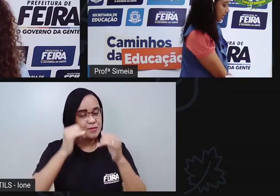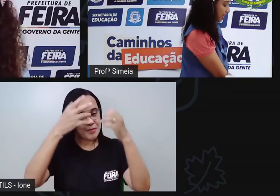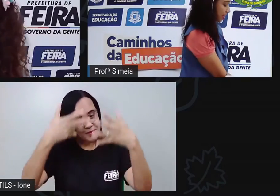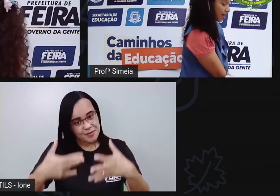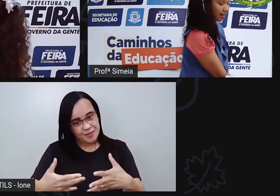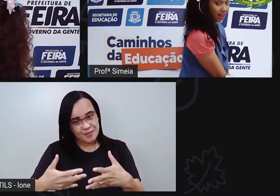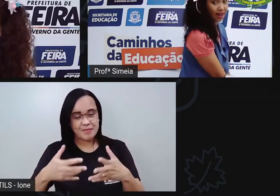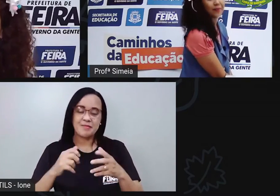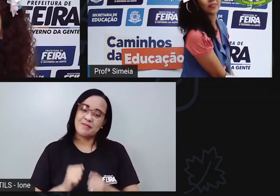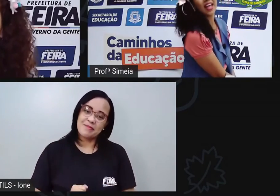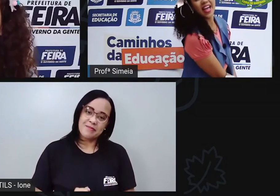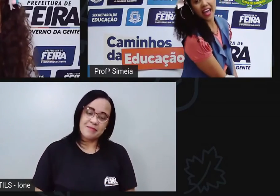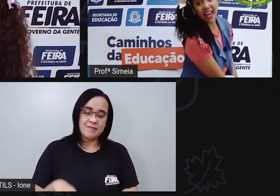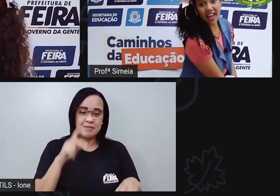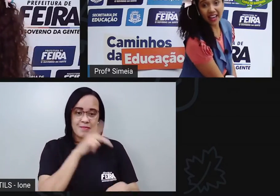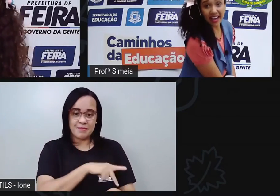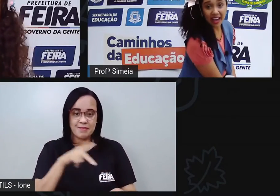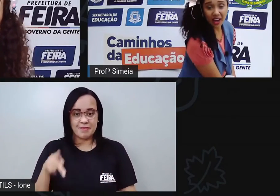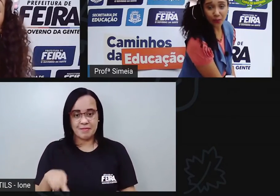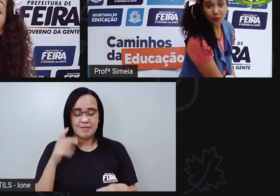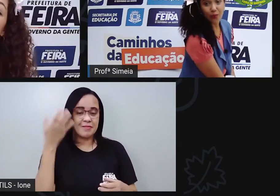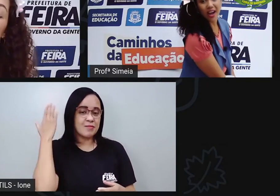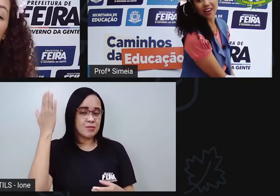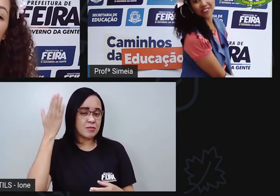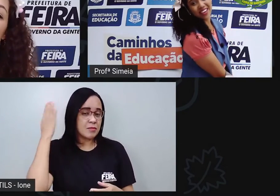vai comprar